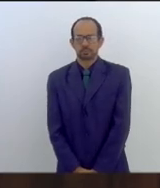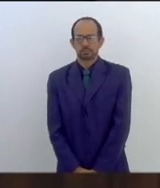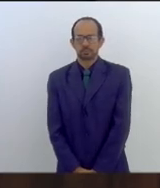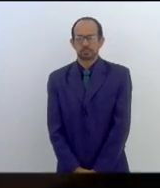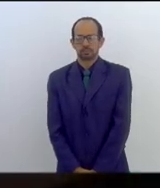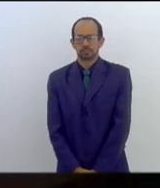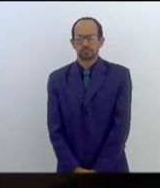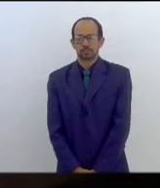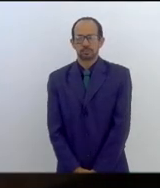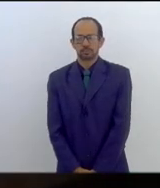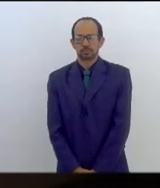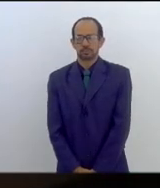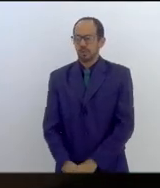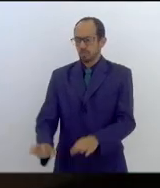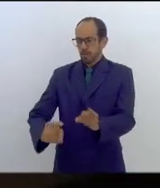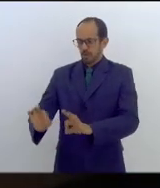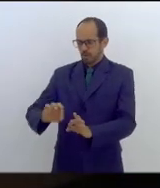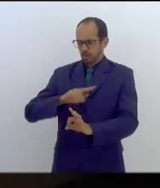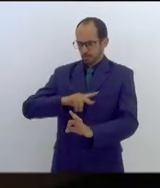Presidente, pela ordem.